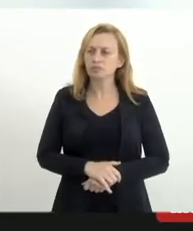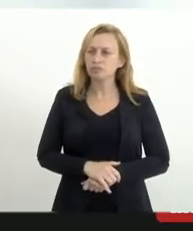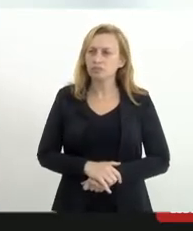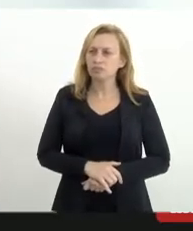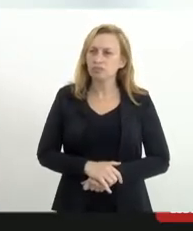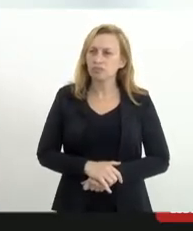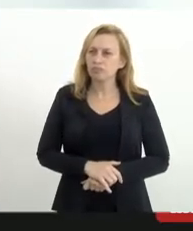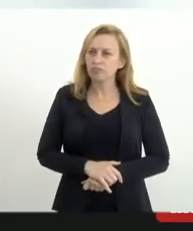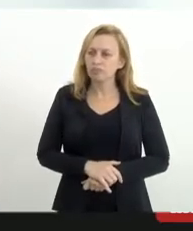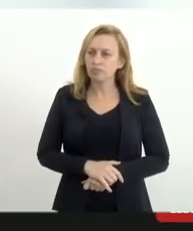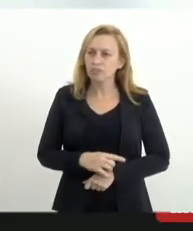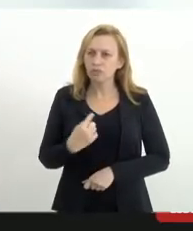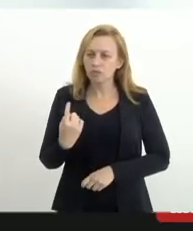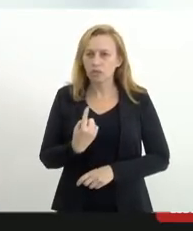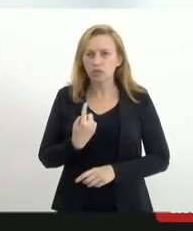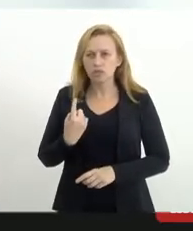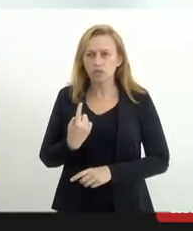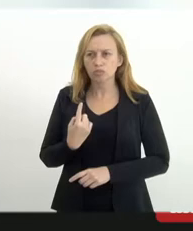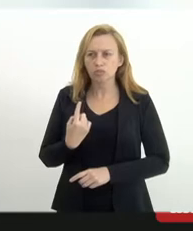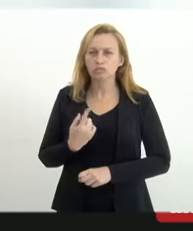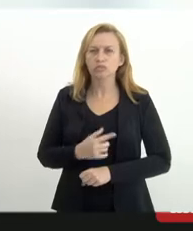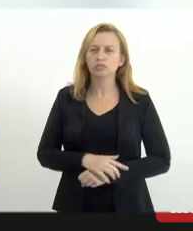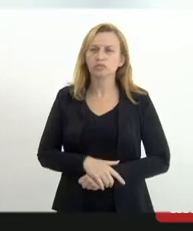nós vamos nos encontrar